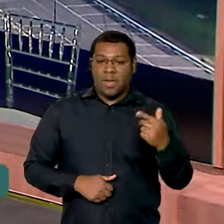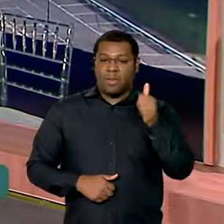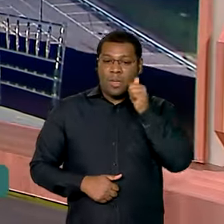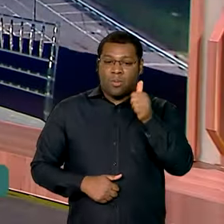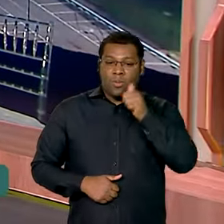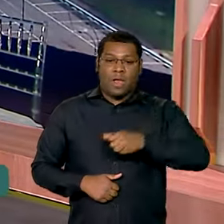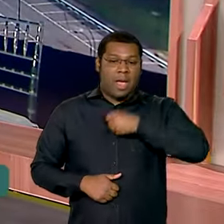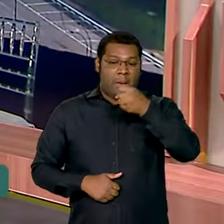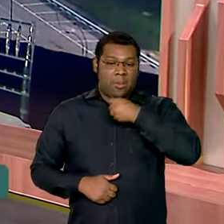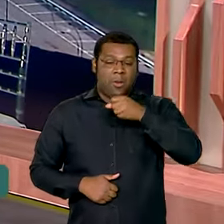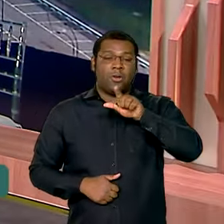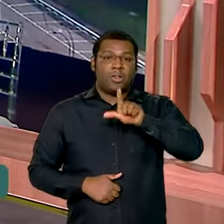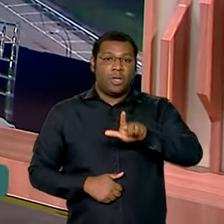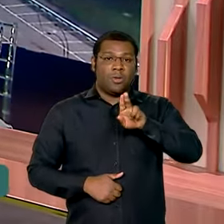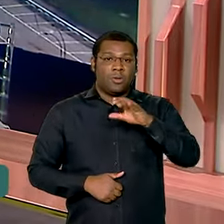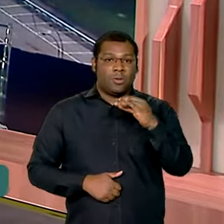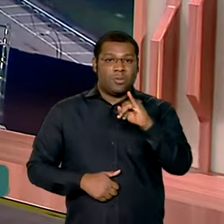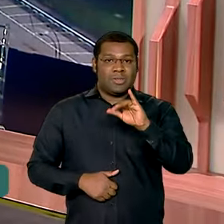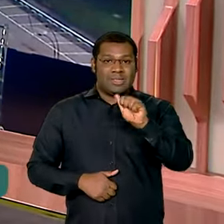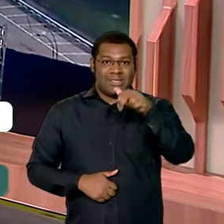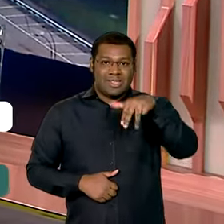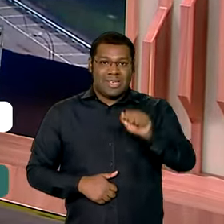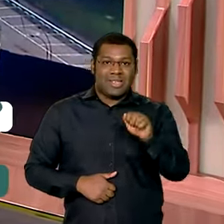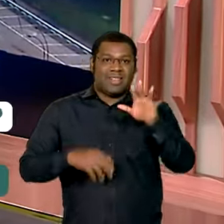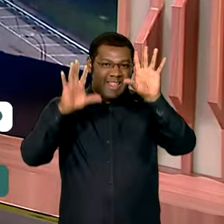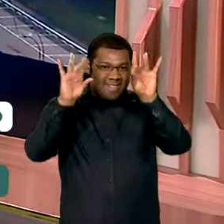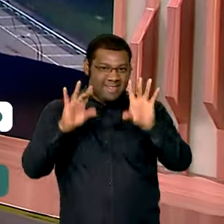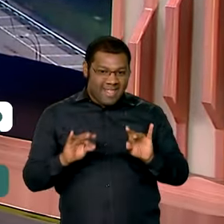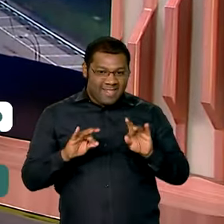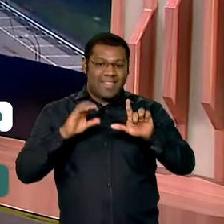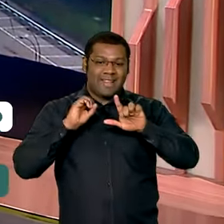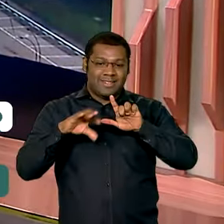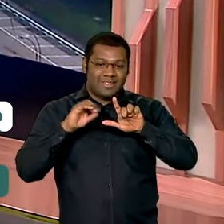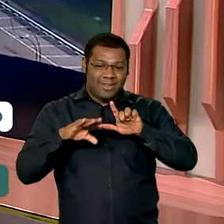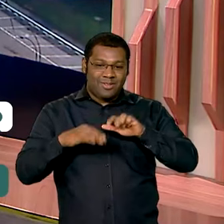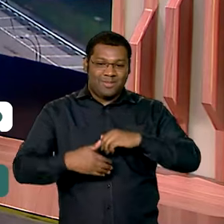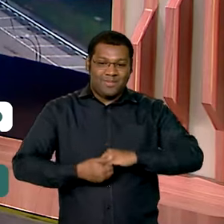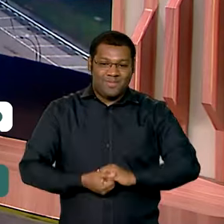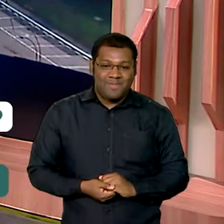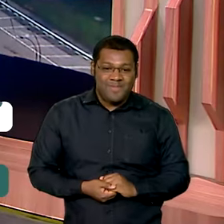Collares de Holanda está lá e traz os detalhes para a gente. Bom dia, Luciana.